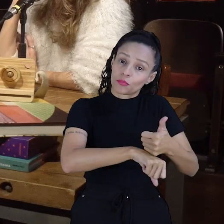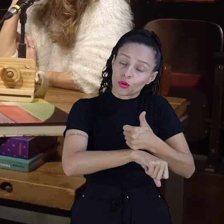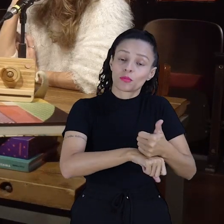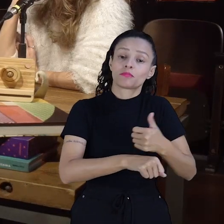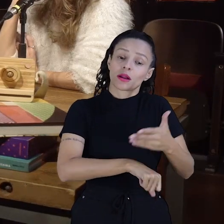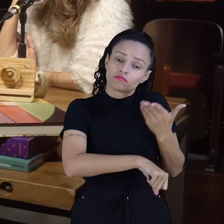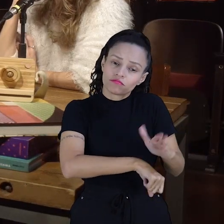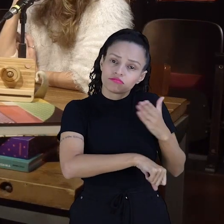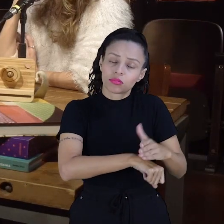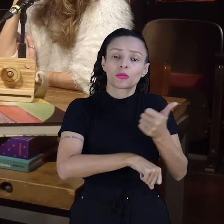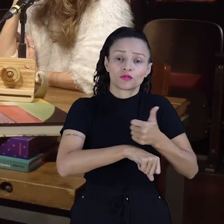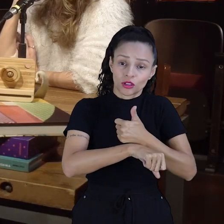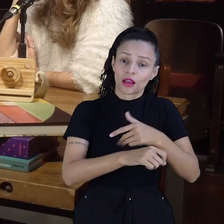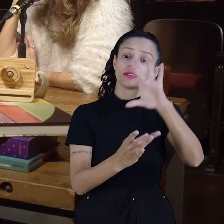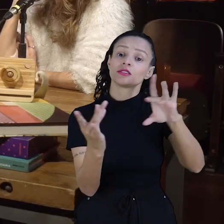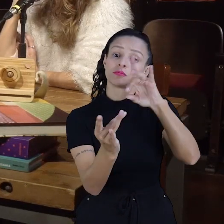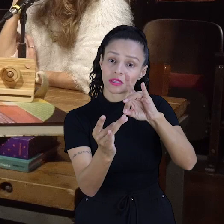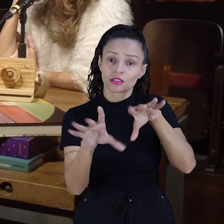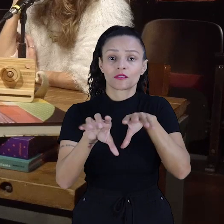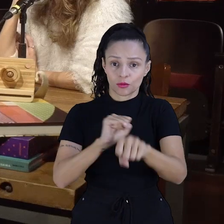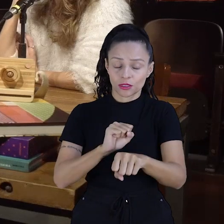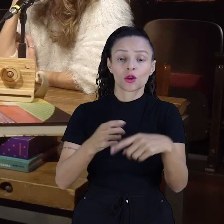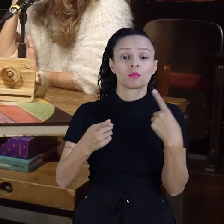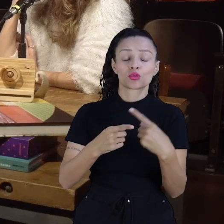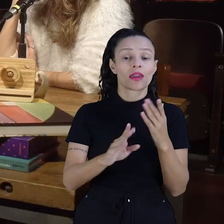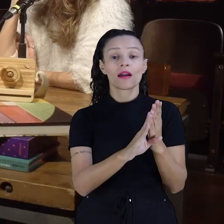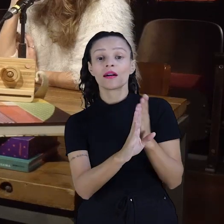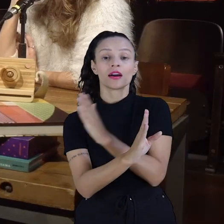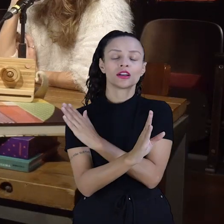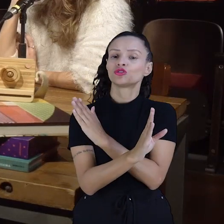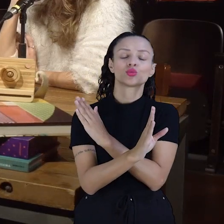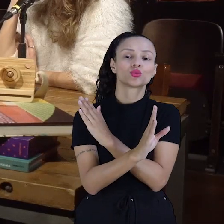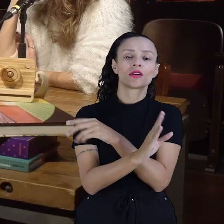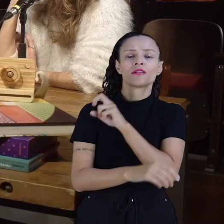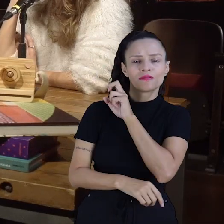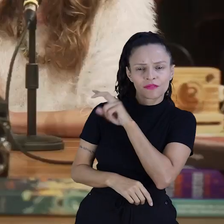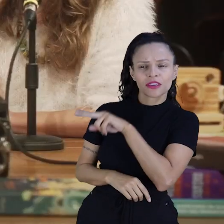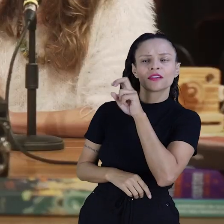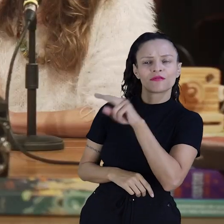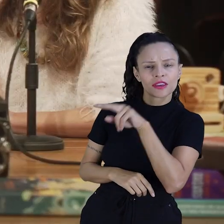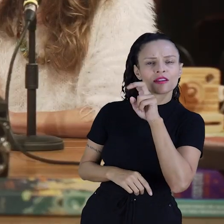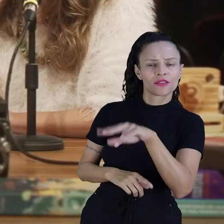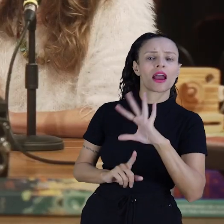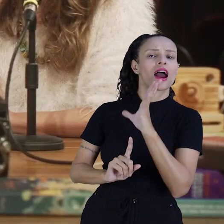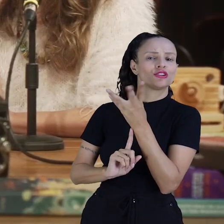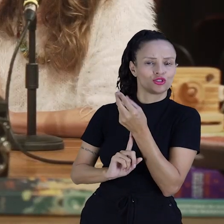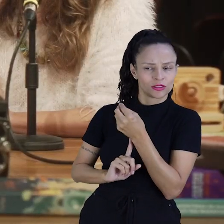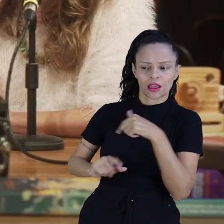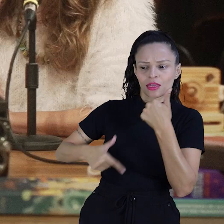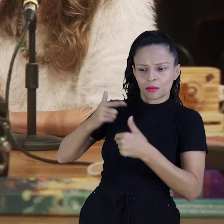preparassem profissionais para atuar, profissionais com formação específica, né? Porque antes desse período, a gente via muito